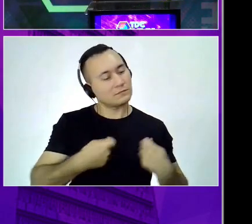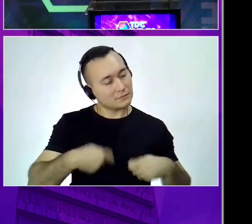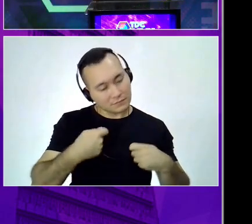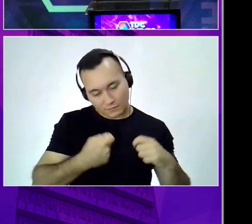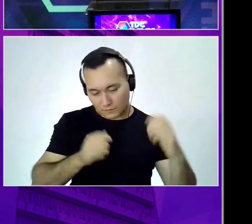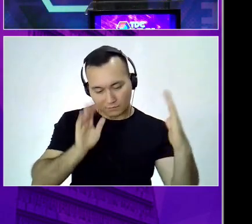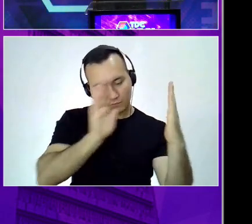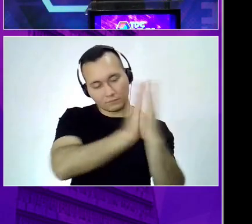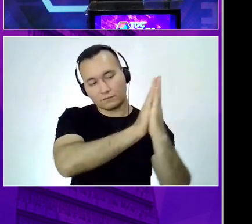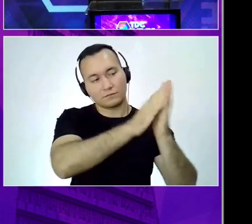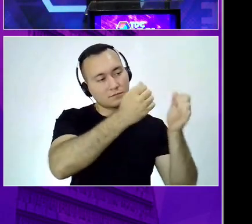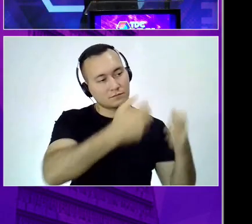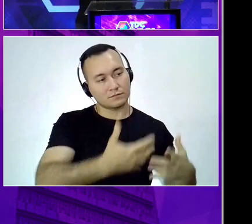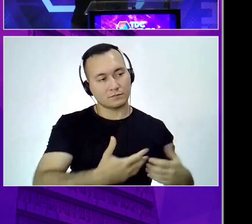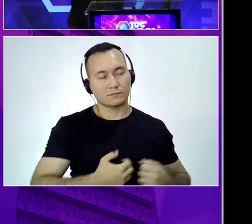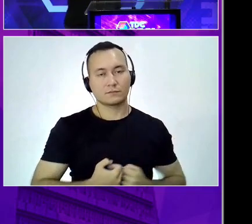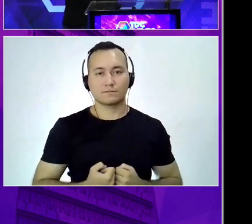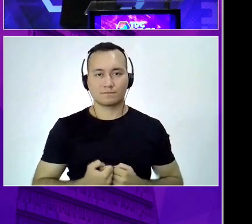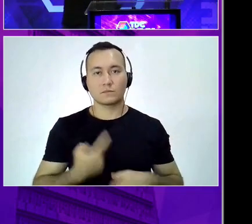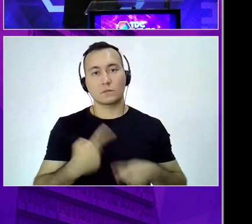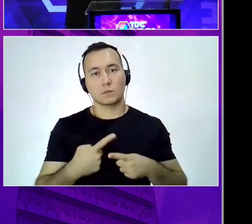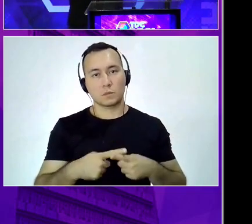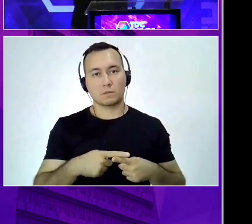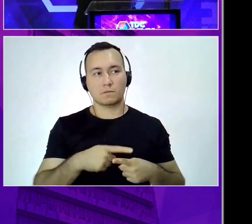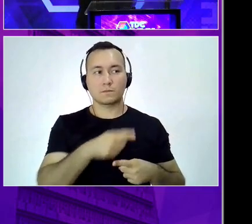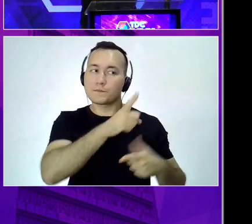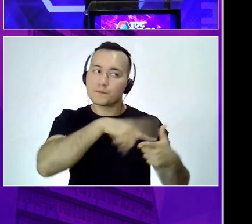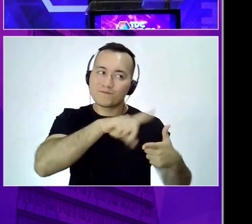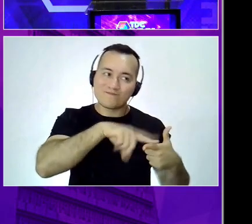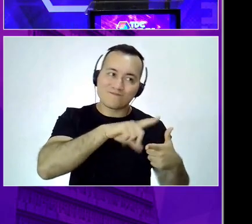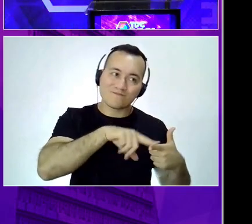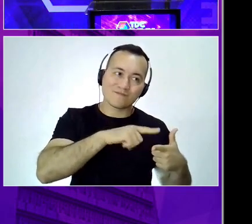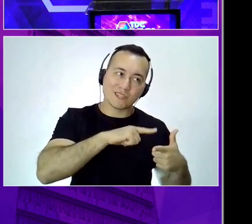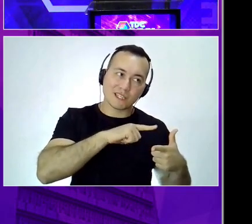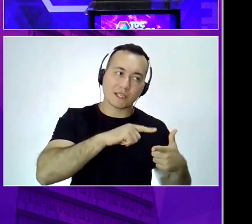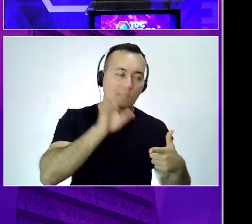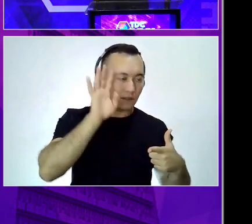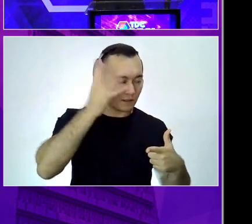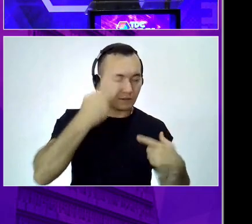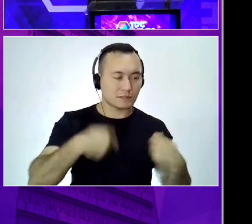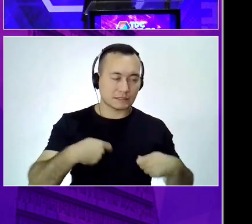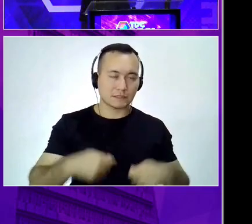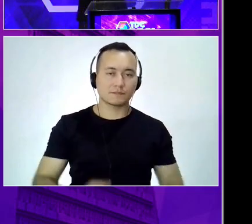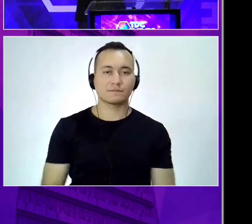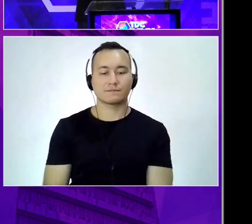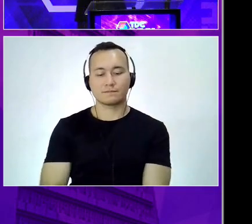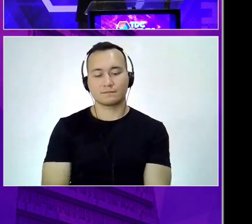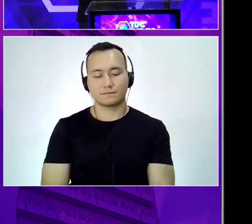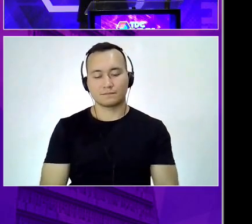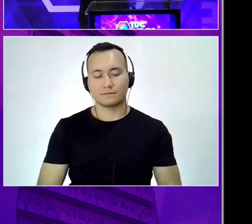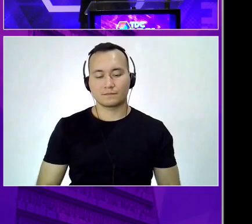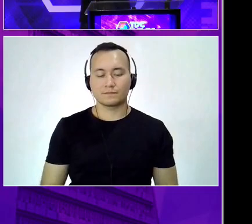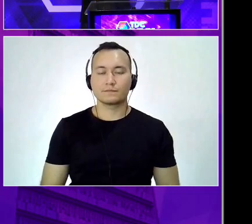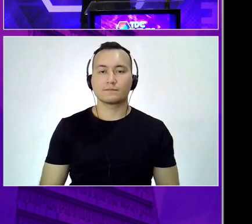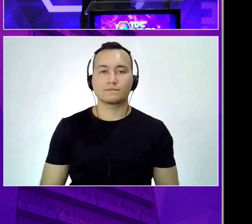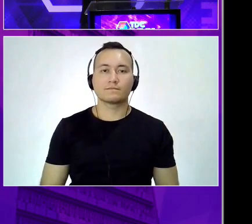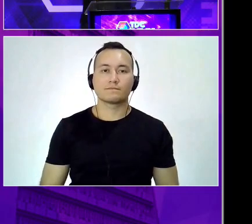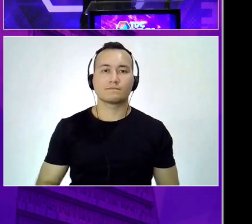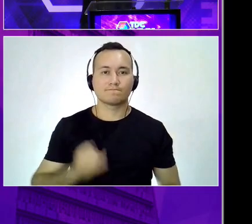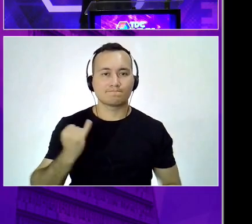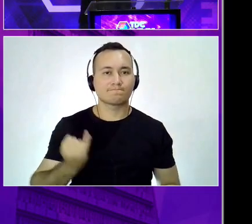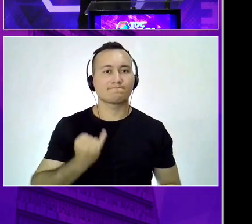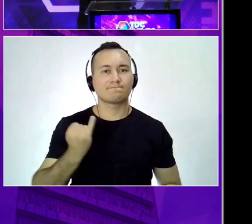e falar sobre algum problema que está acontecendo, né? Então é importante também você saber